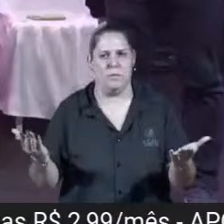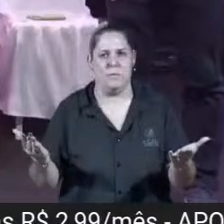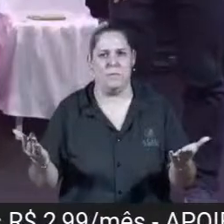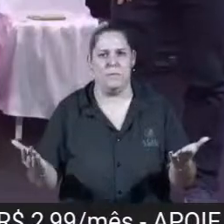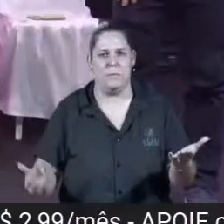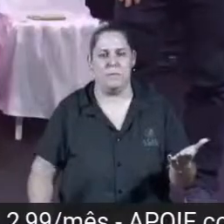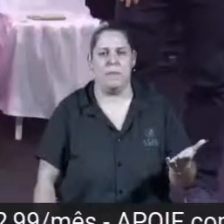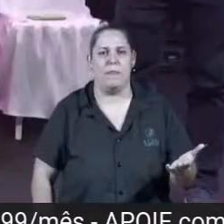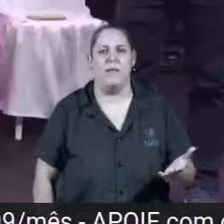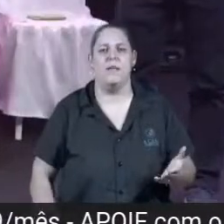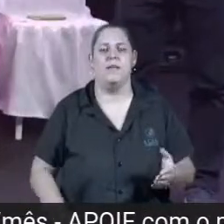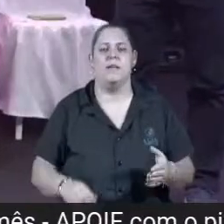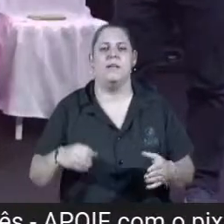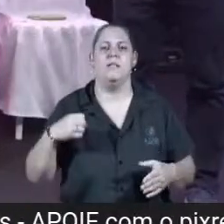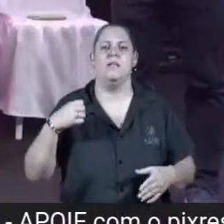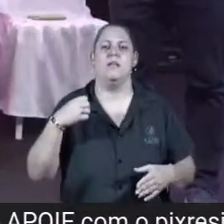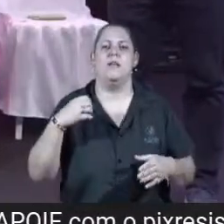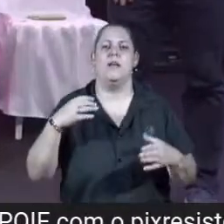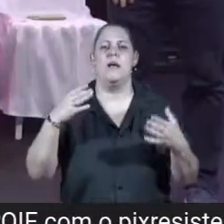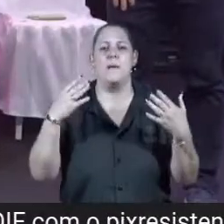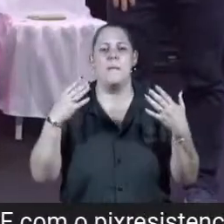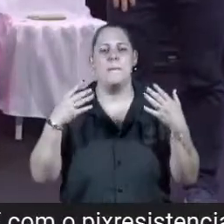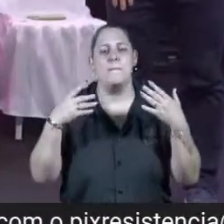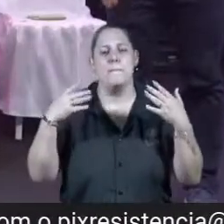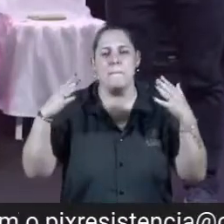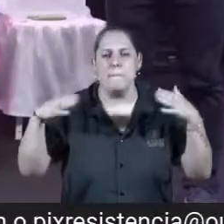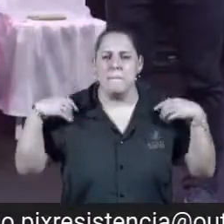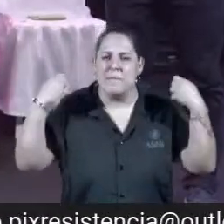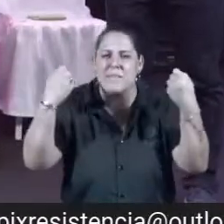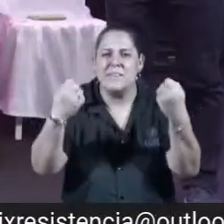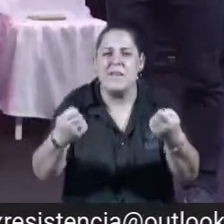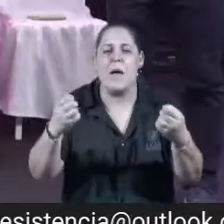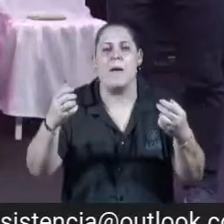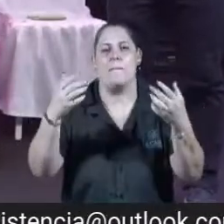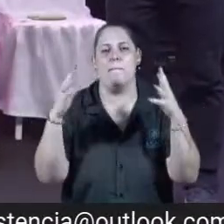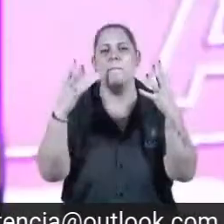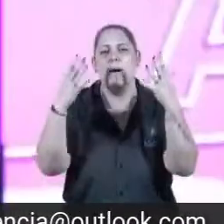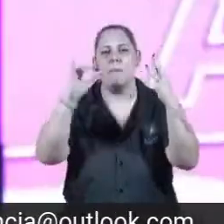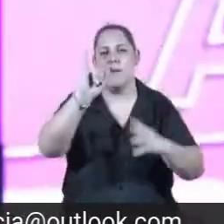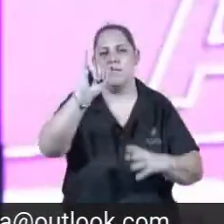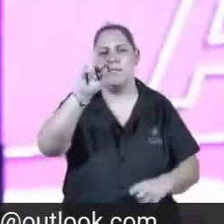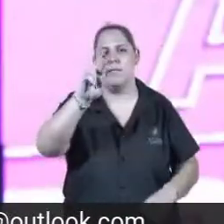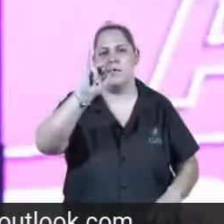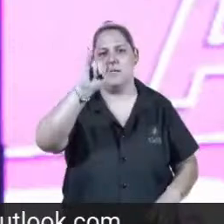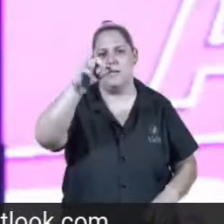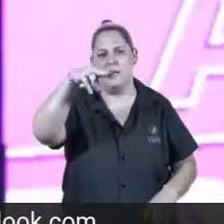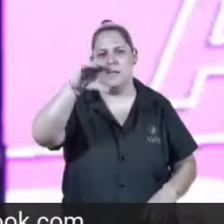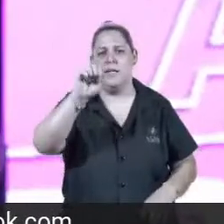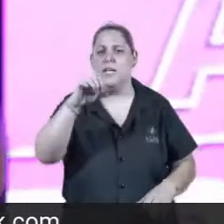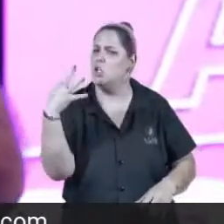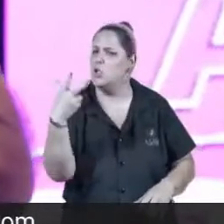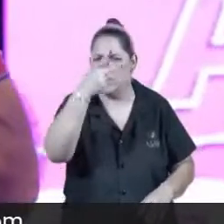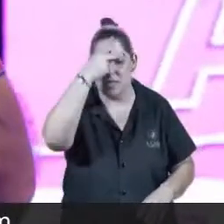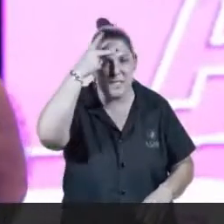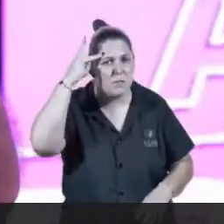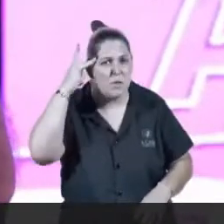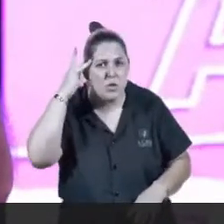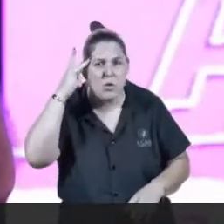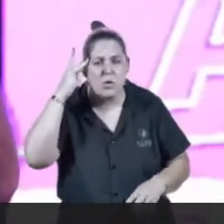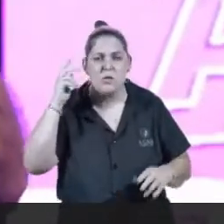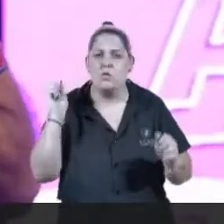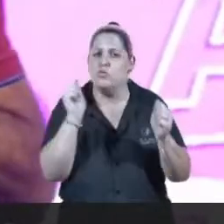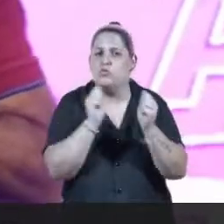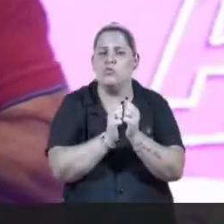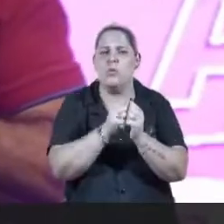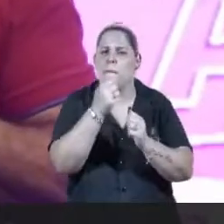companheira Irine, deputada estadual, nossa presidenta Jaqueline, né, todos os nossos companheiros e companheiras que nos acompanham aqui, pouca